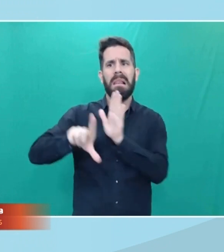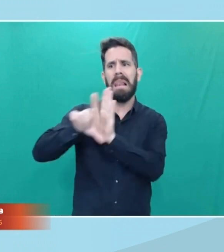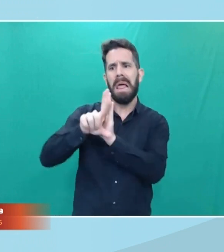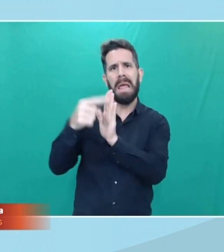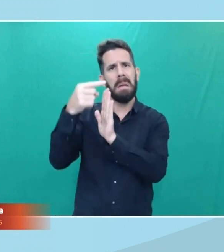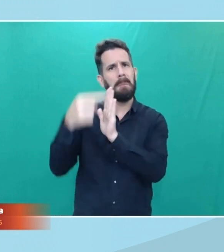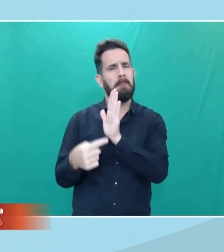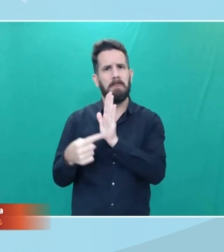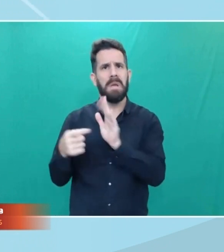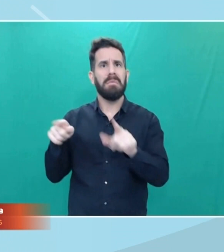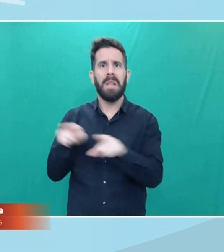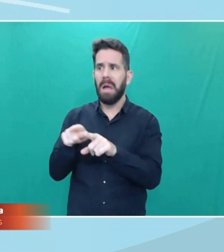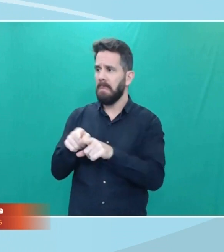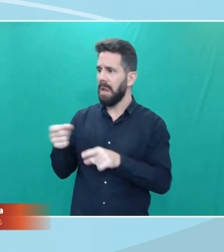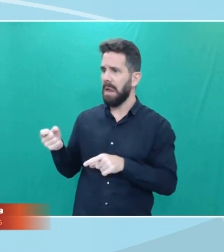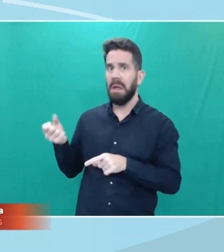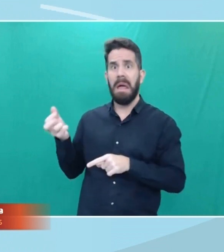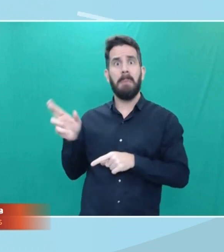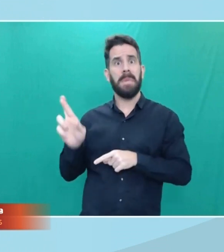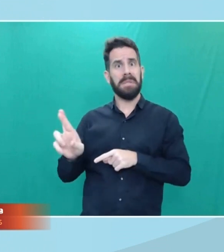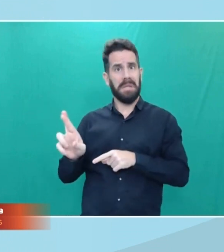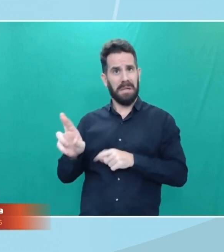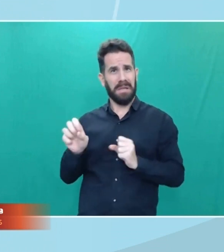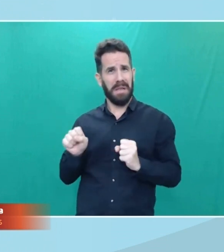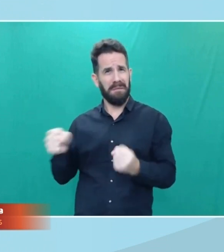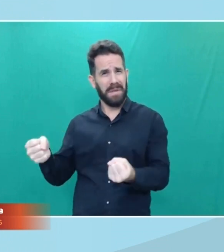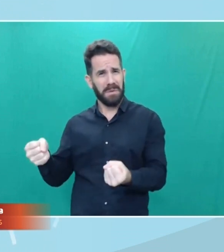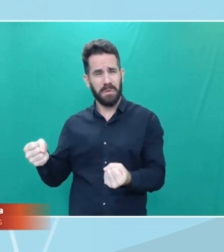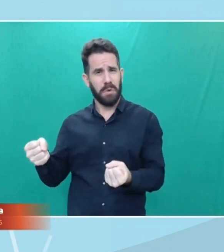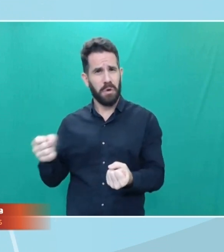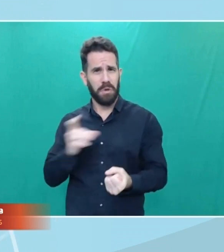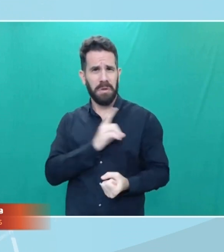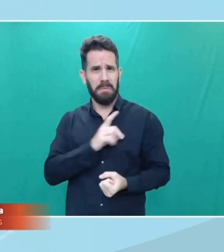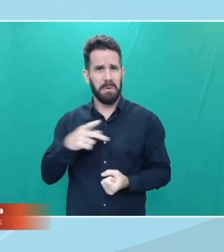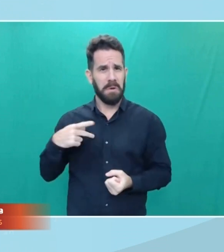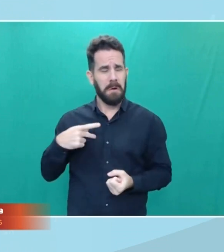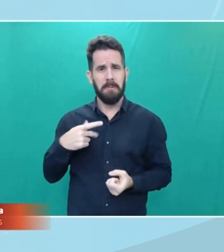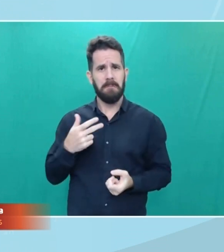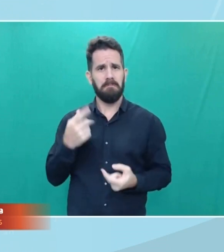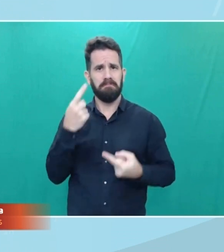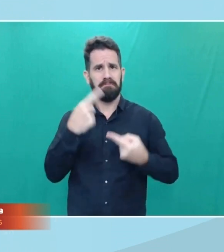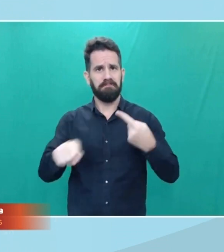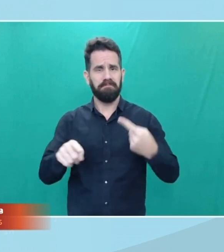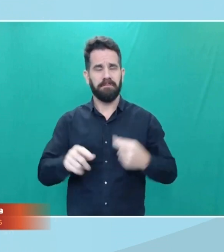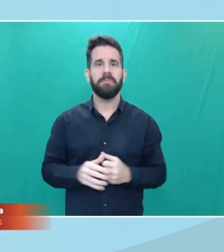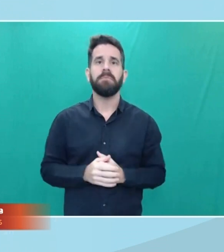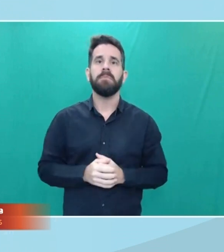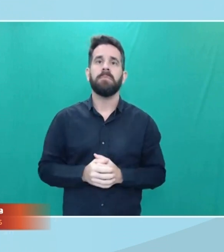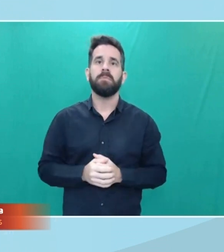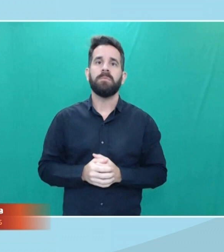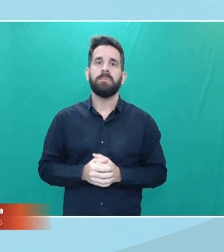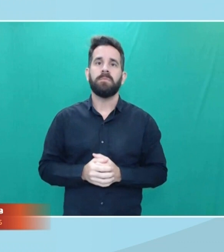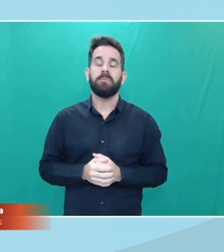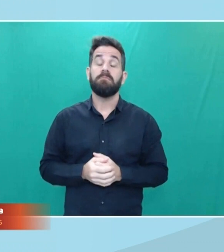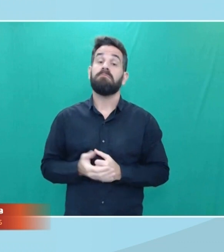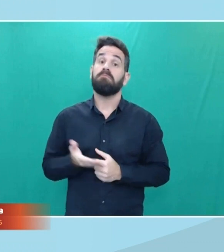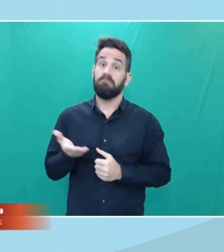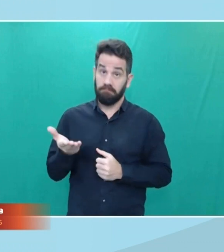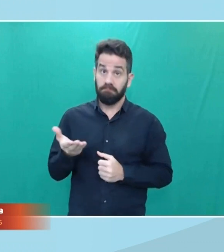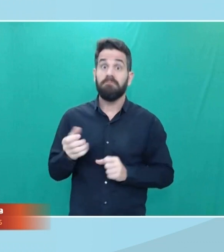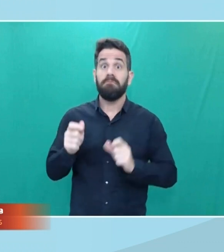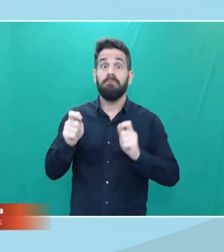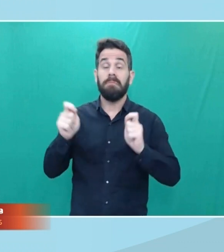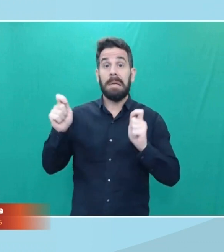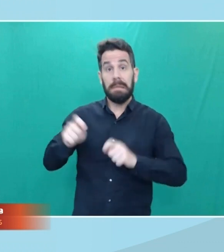caso. Bom, essa situação só pode mudar, né, essa possível existência, né, de uma